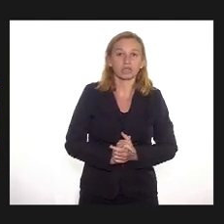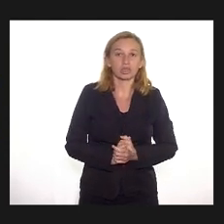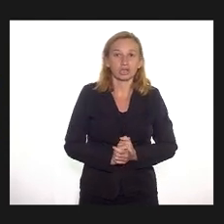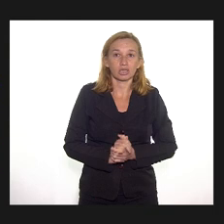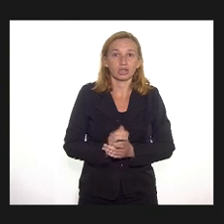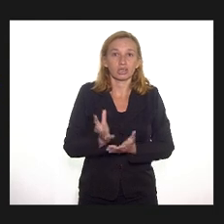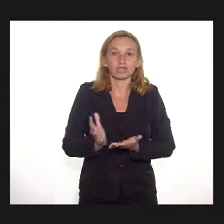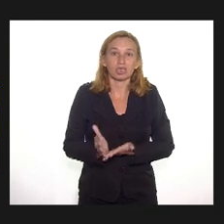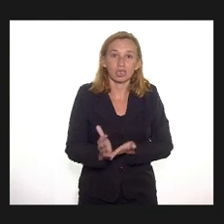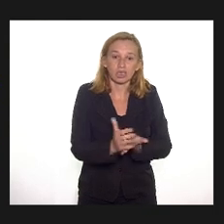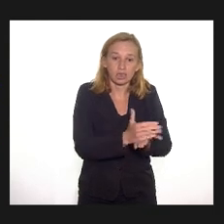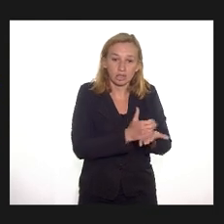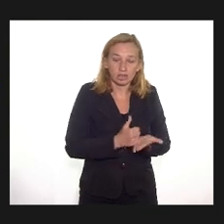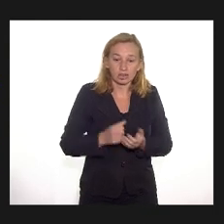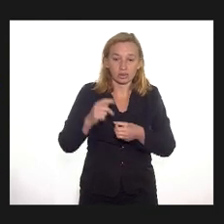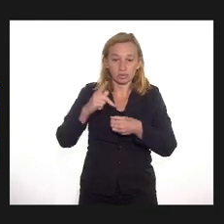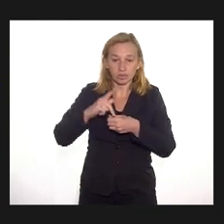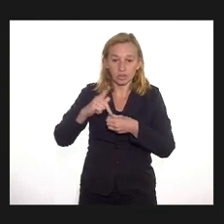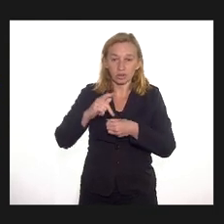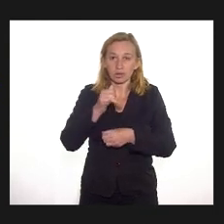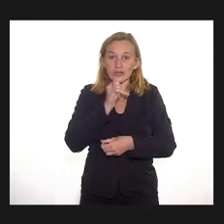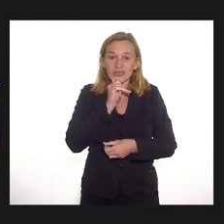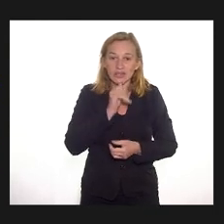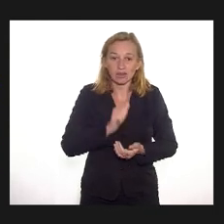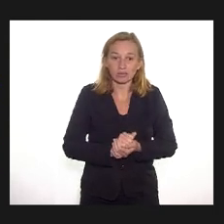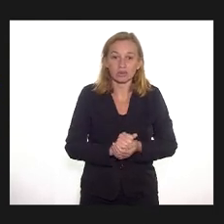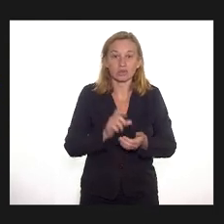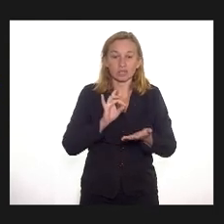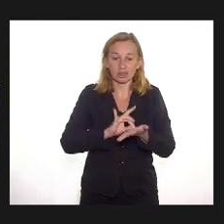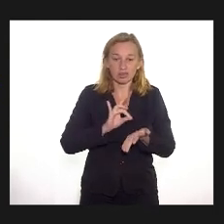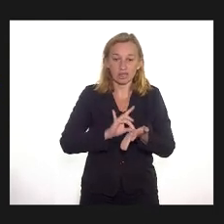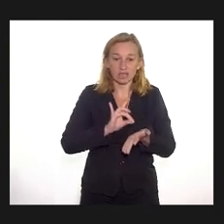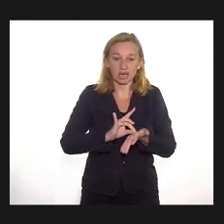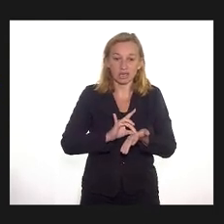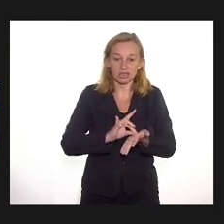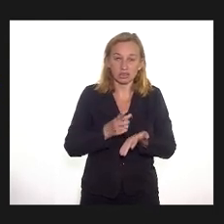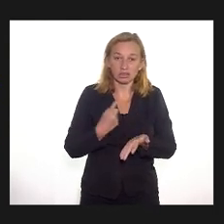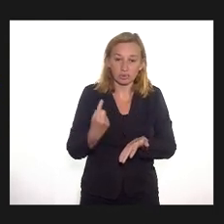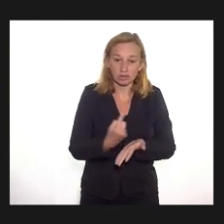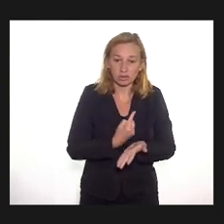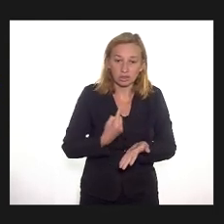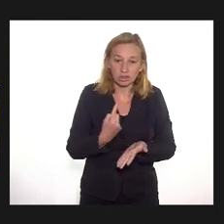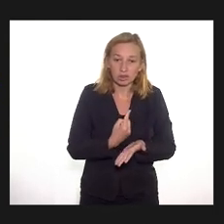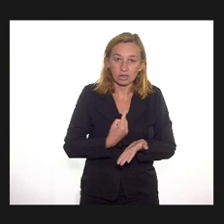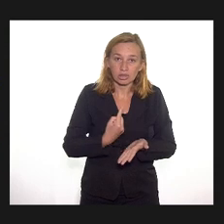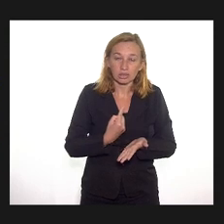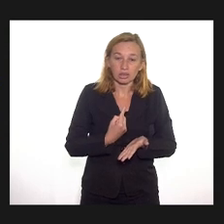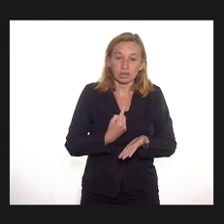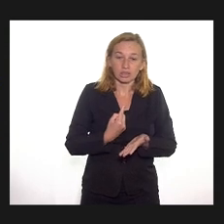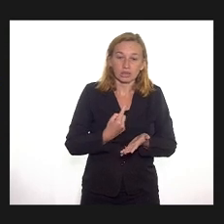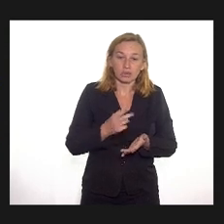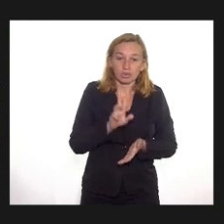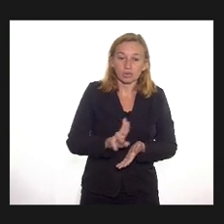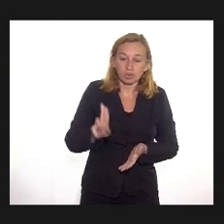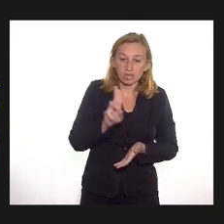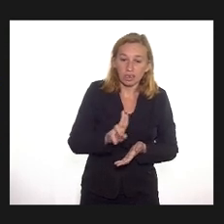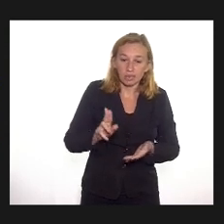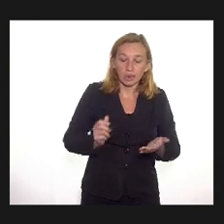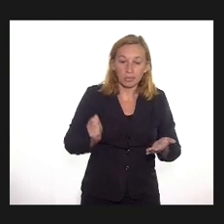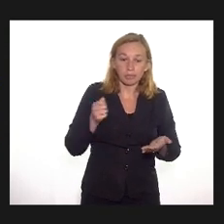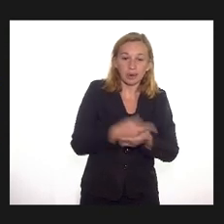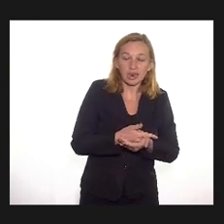da arrecadação no petróleo, por exemplo, quando, na verdade, nós deveríamos usar esse superávit para pagamento de